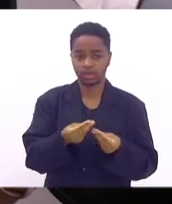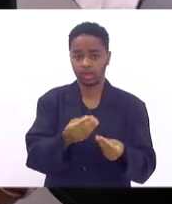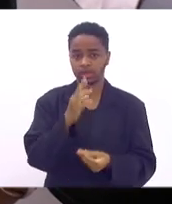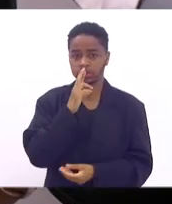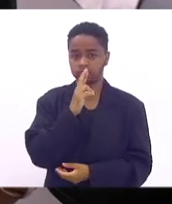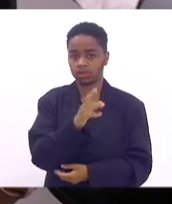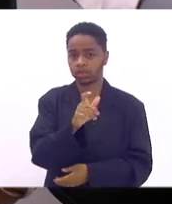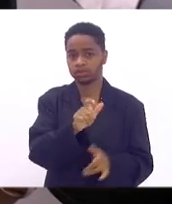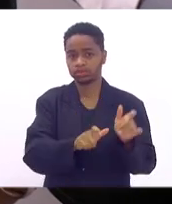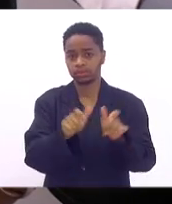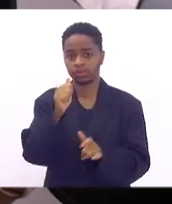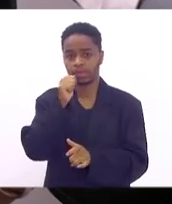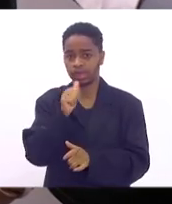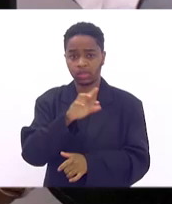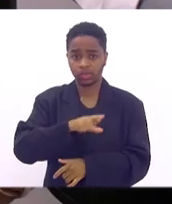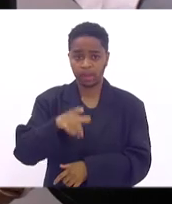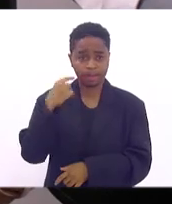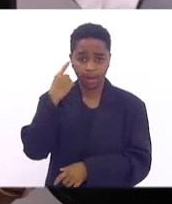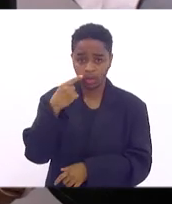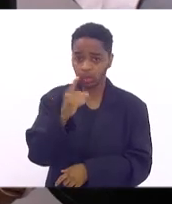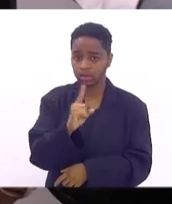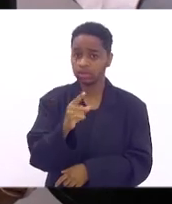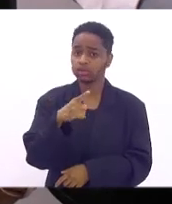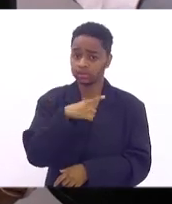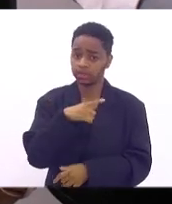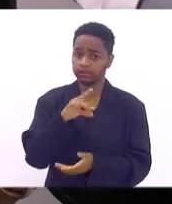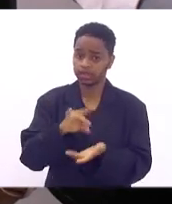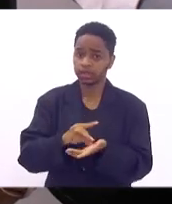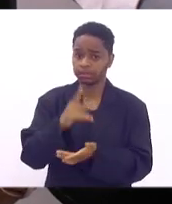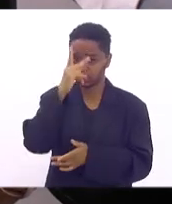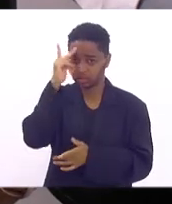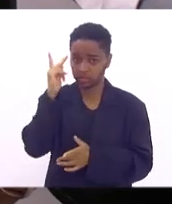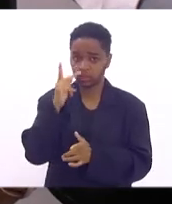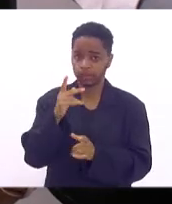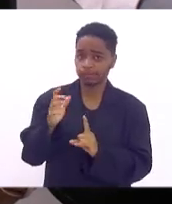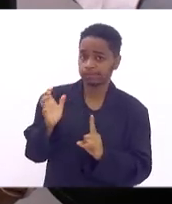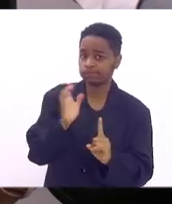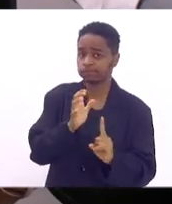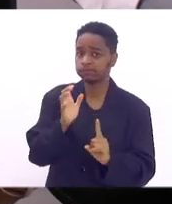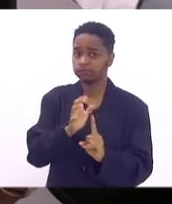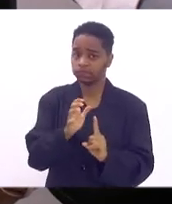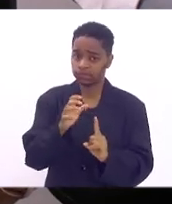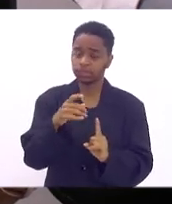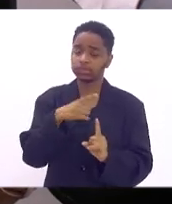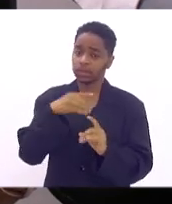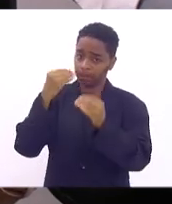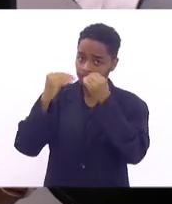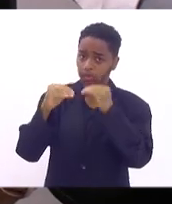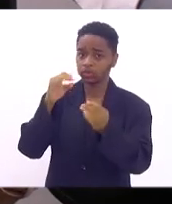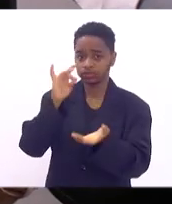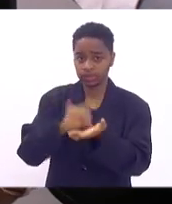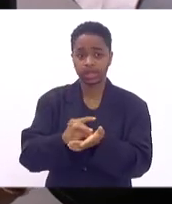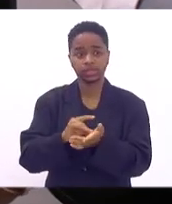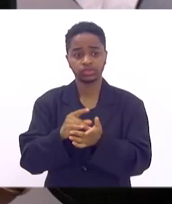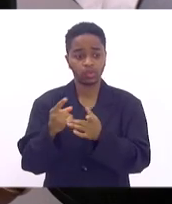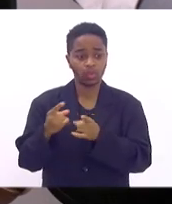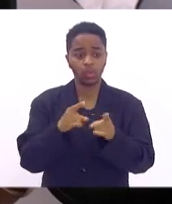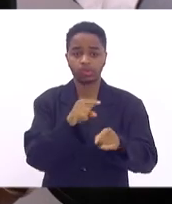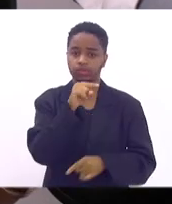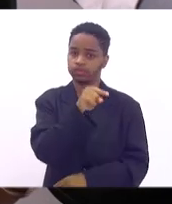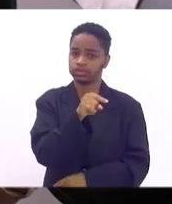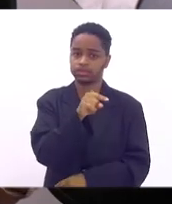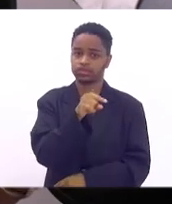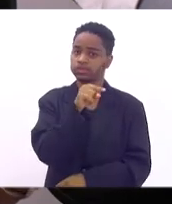você não está maluca, realmente tem alguém te perseguindo, você não está maluca, isso foi uma postagem para você, você não